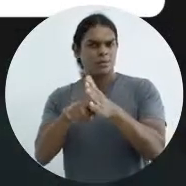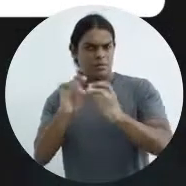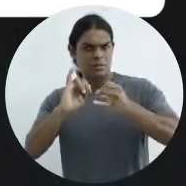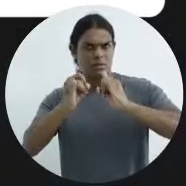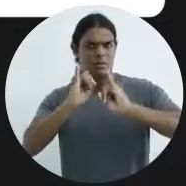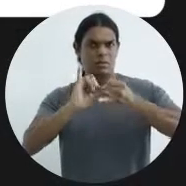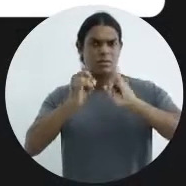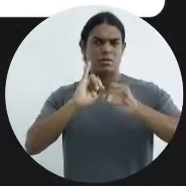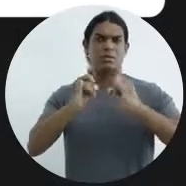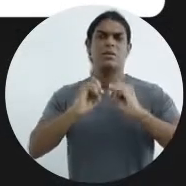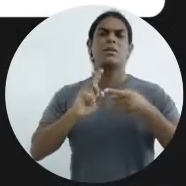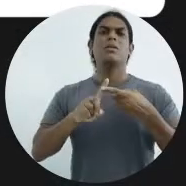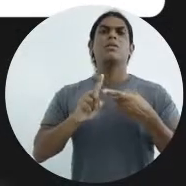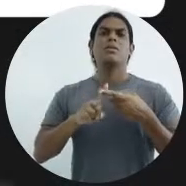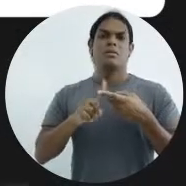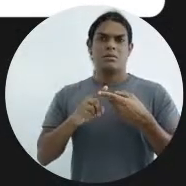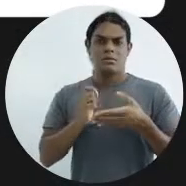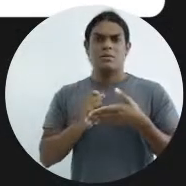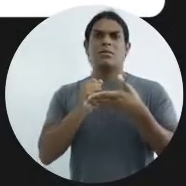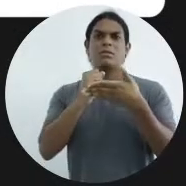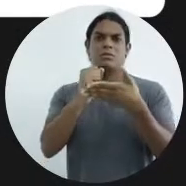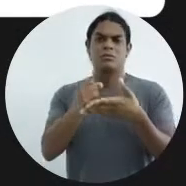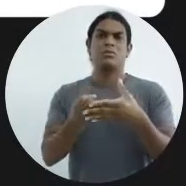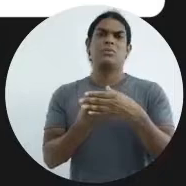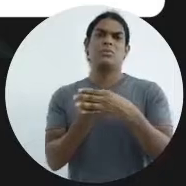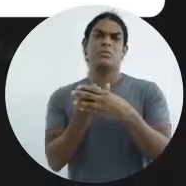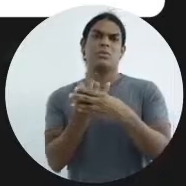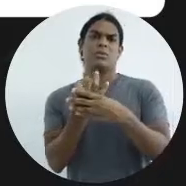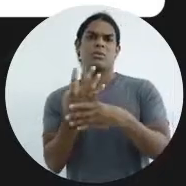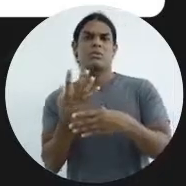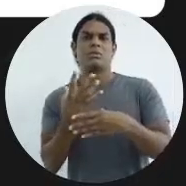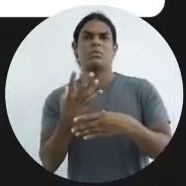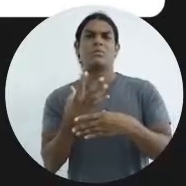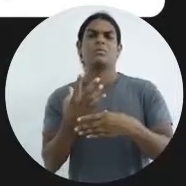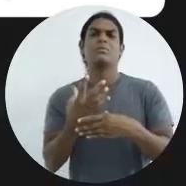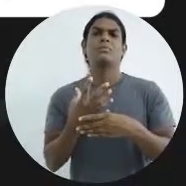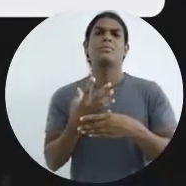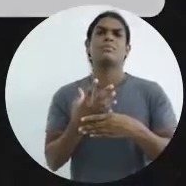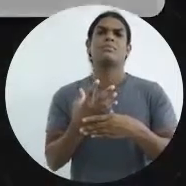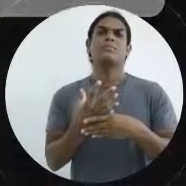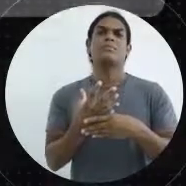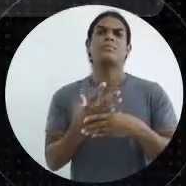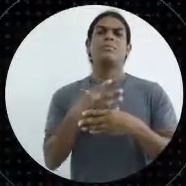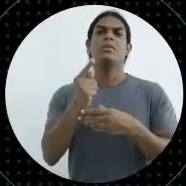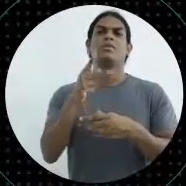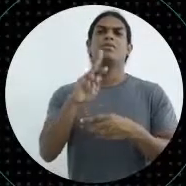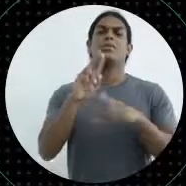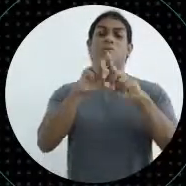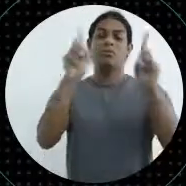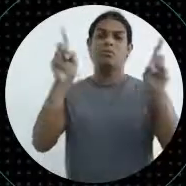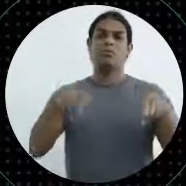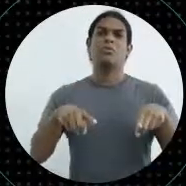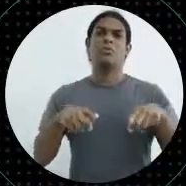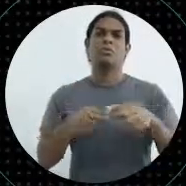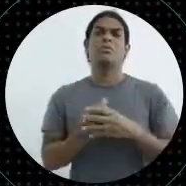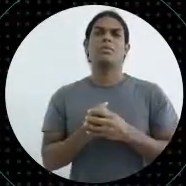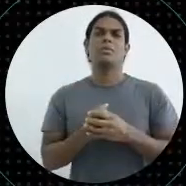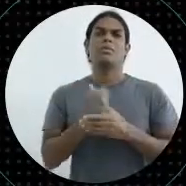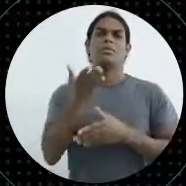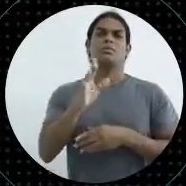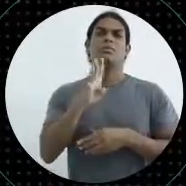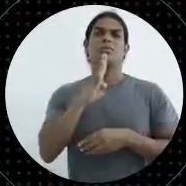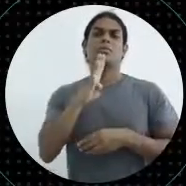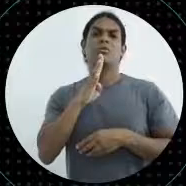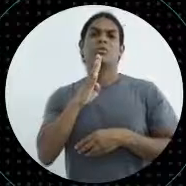e ele também facilita a criação de plugins. Então, quando a gente já sabe muito, que a gente vê uma funcionalidade que ela pode ajudar